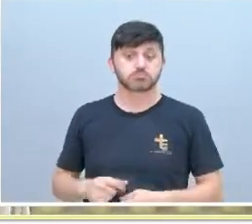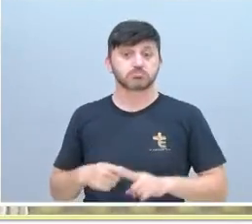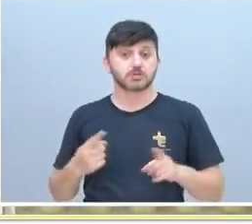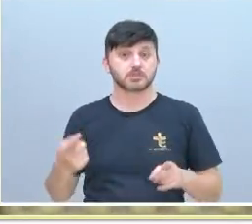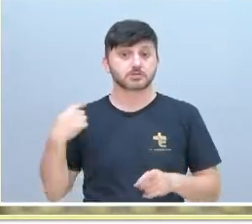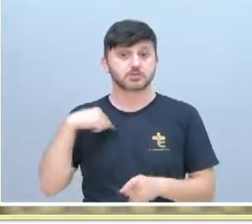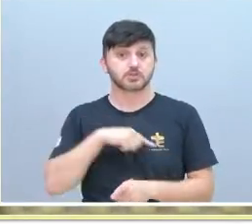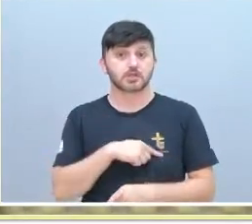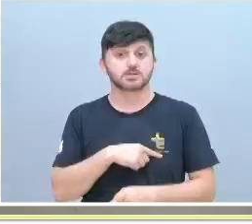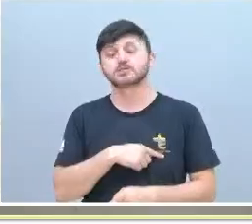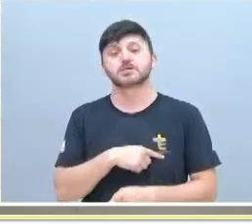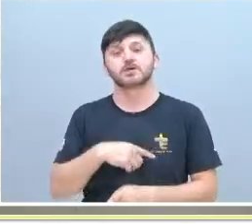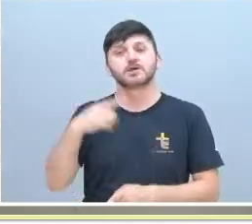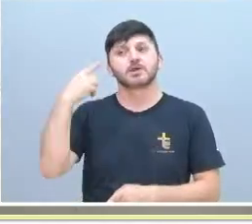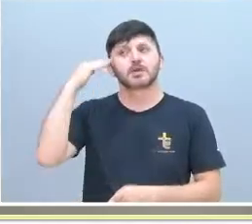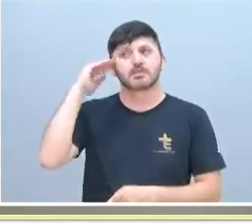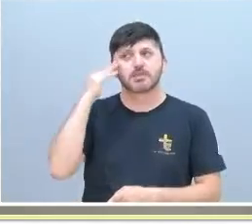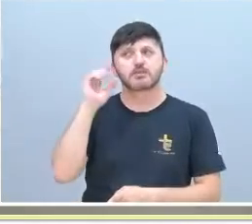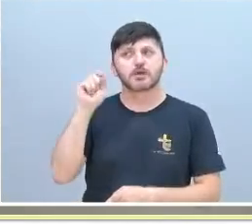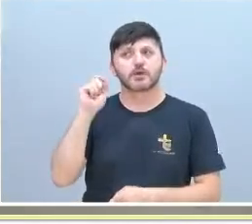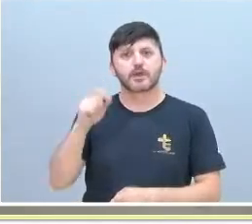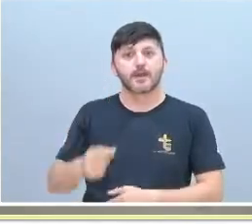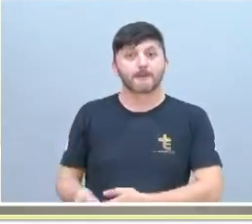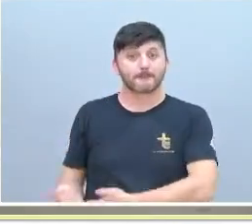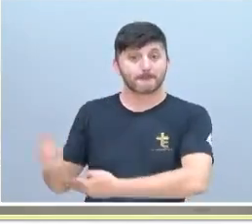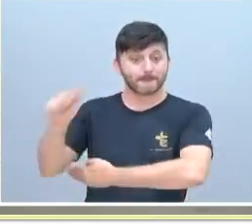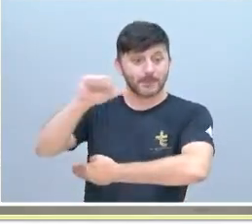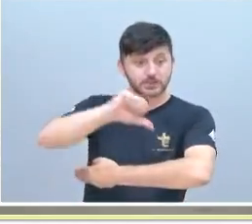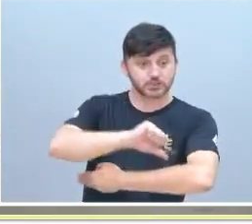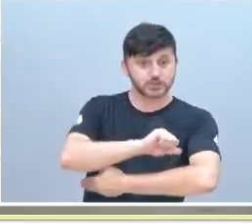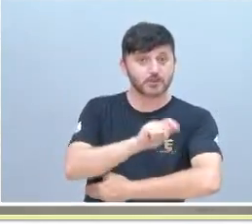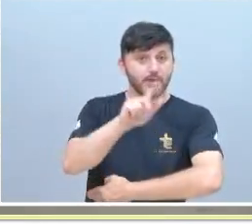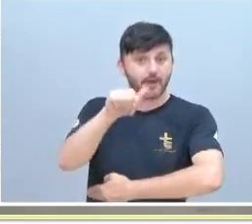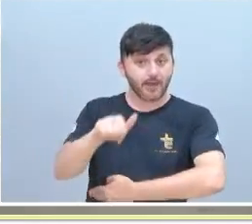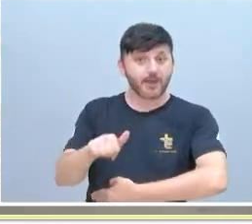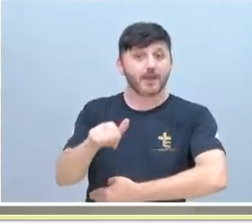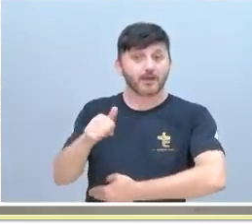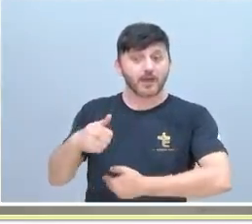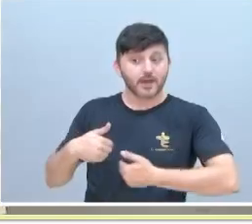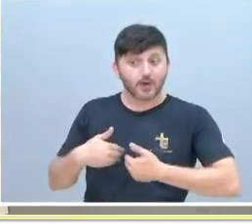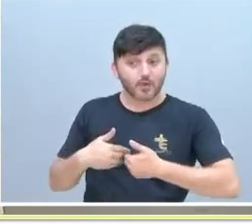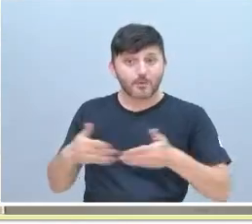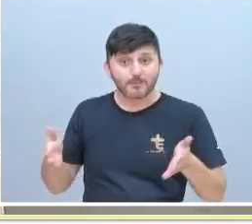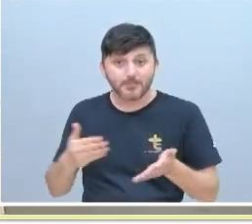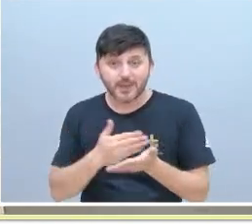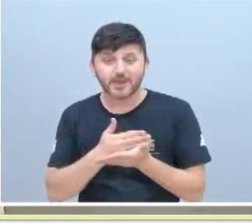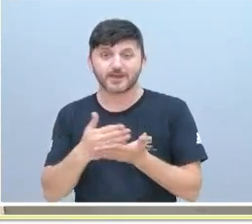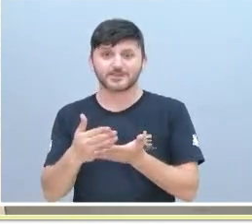entrada, que ele passe do átrio, batismo, primeira comunhão e confirmação.